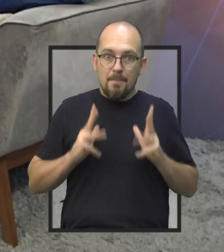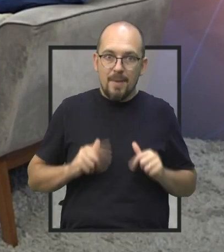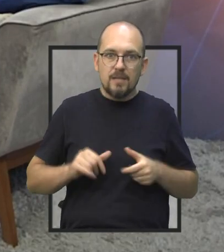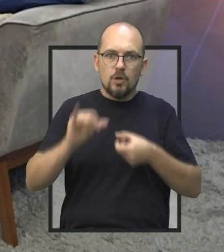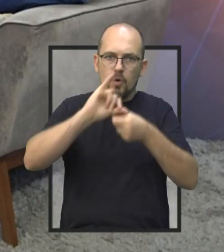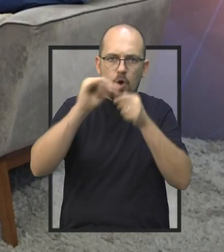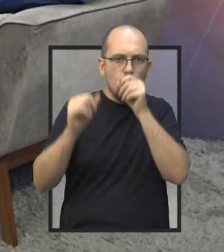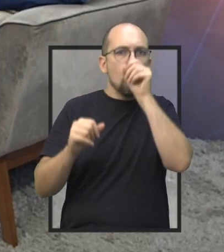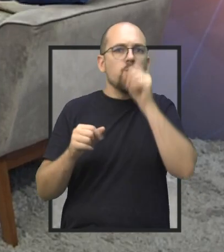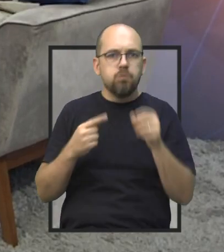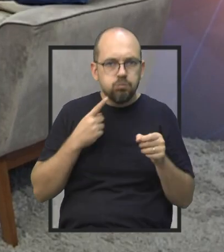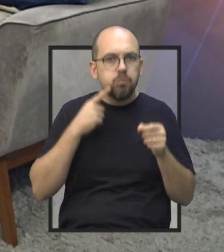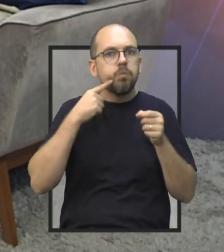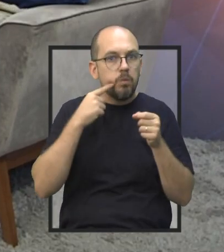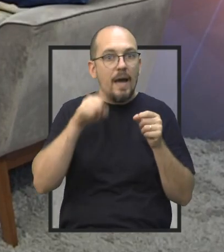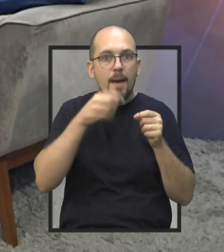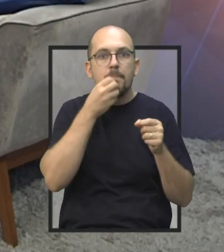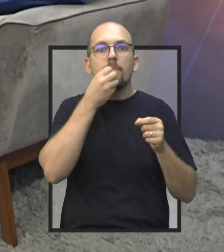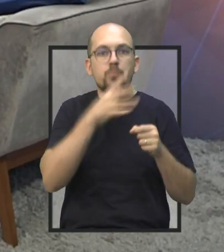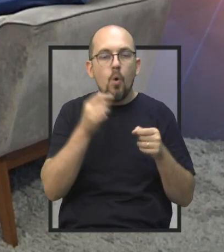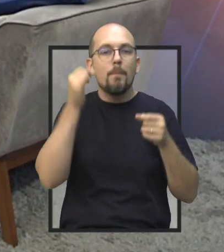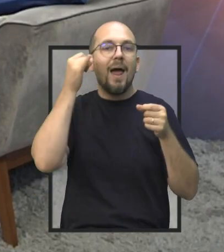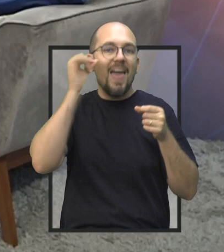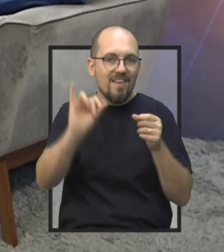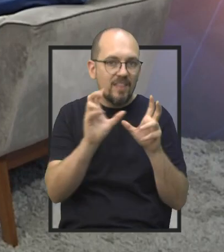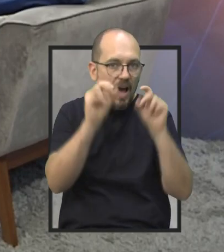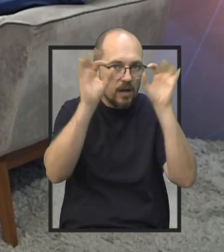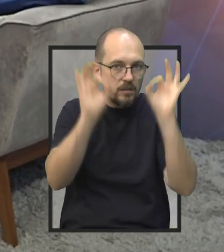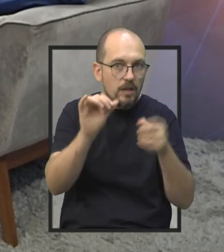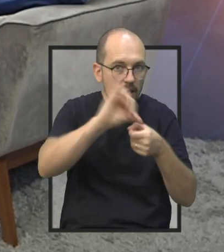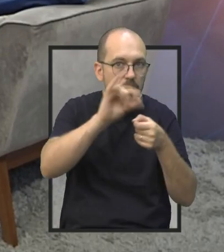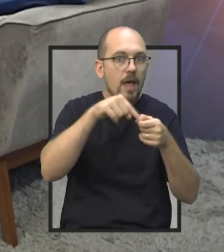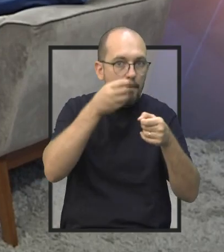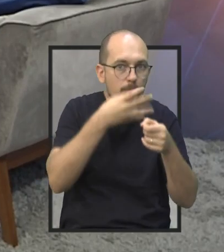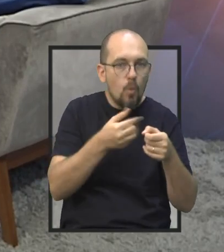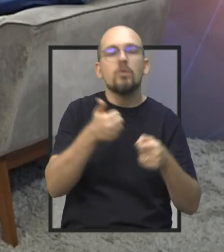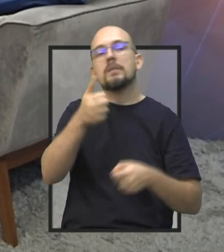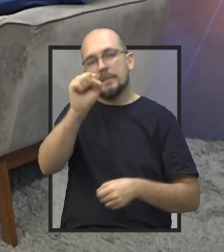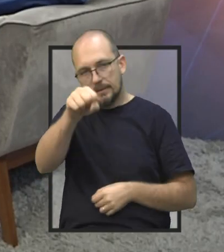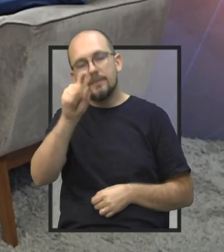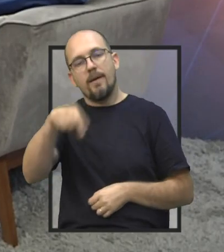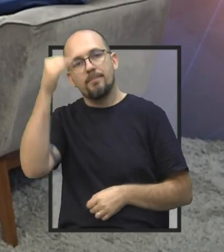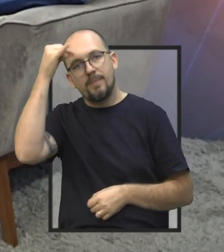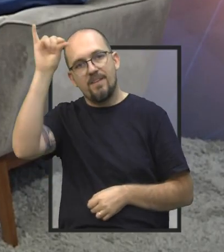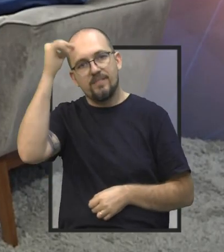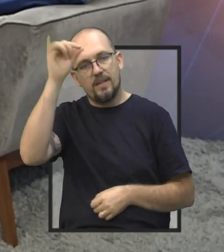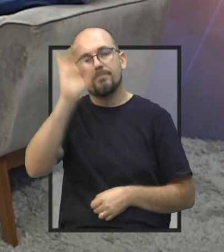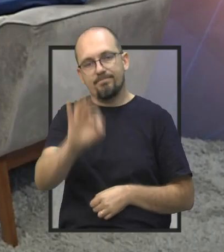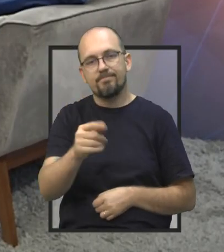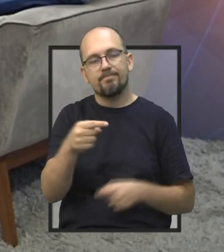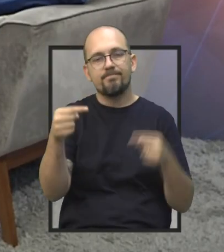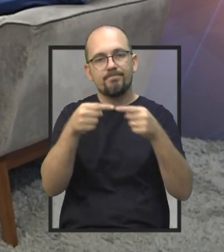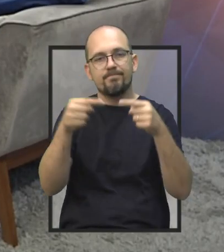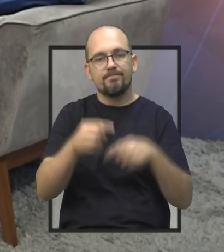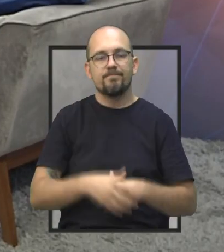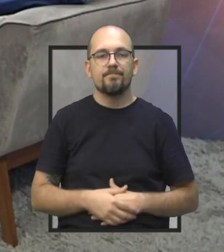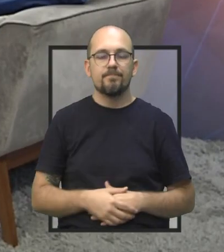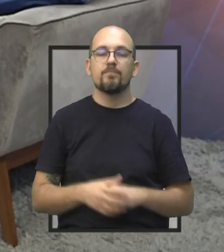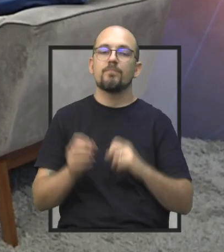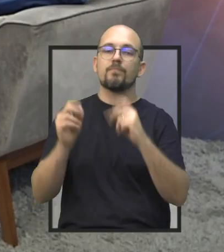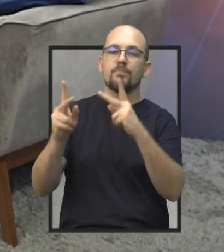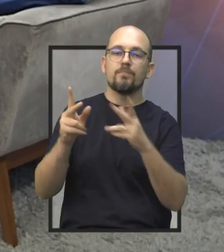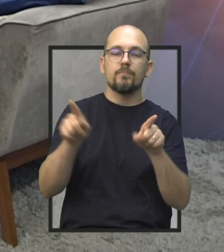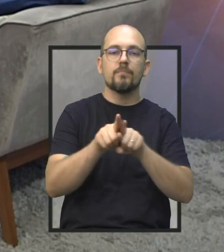um processo, uma forma de prevenção, não é mesmo, doutor? Perfeito, prevenção. E também, assim, a questão do câncer de